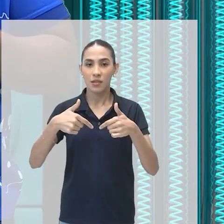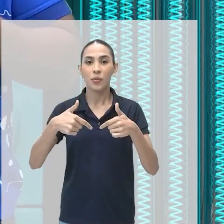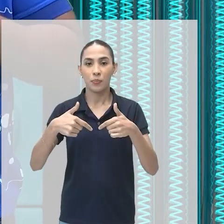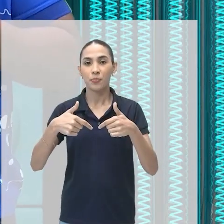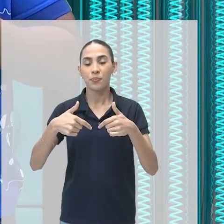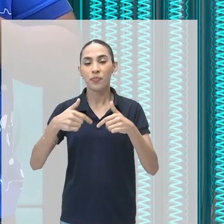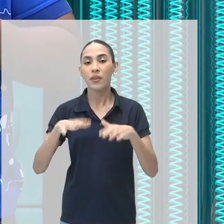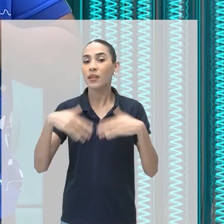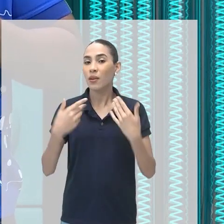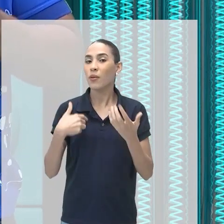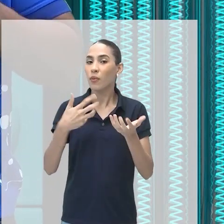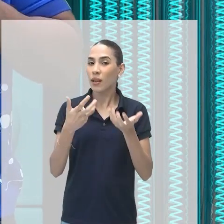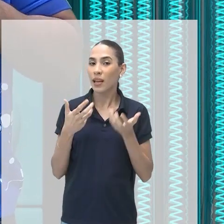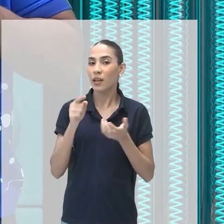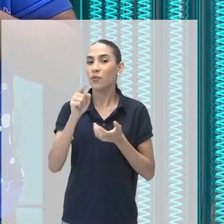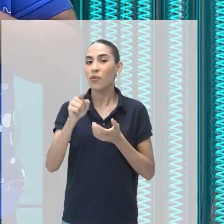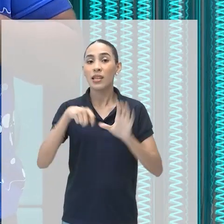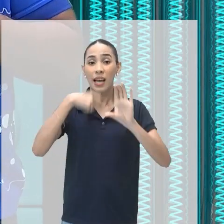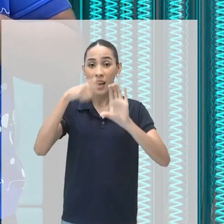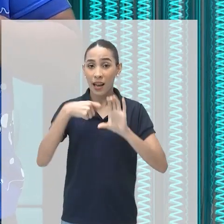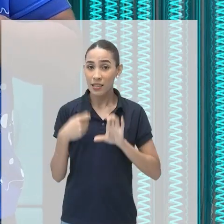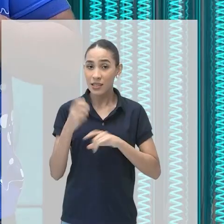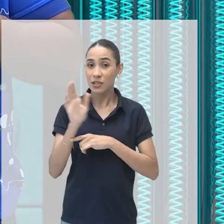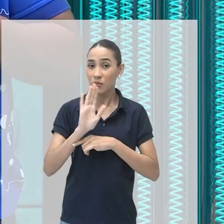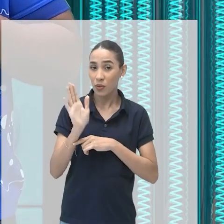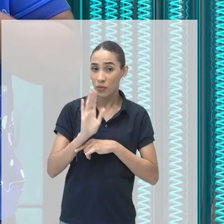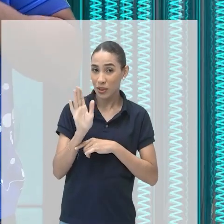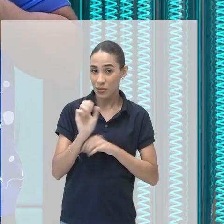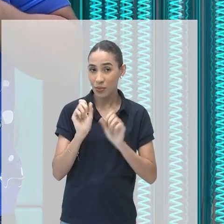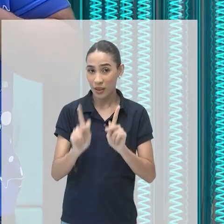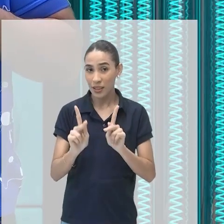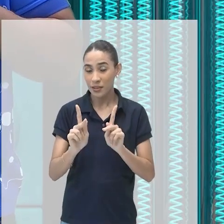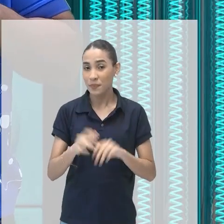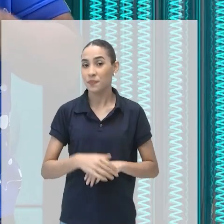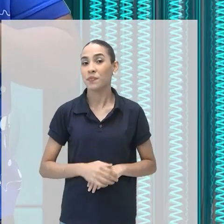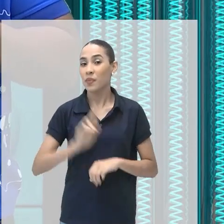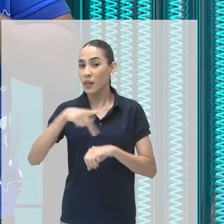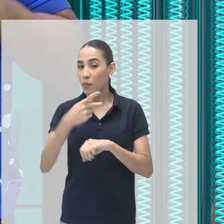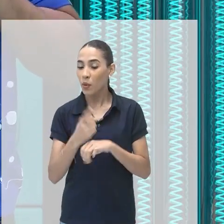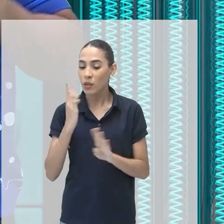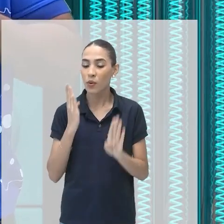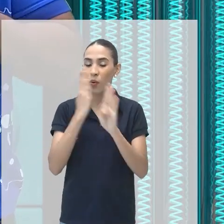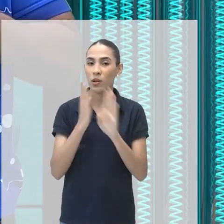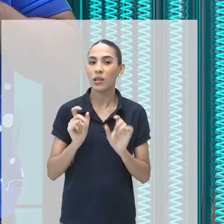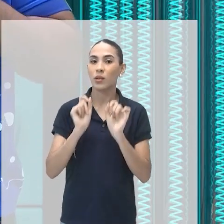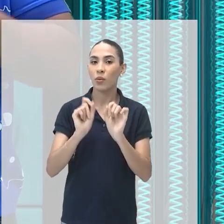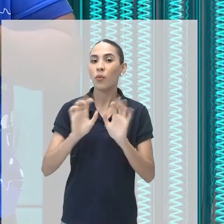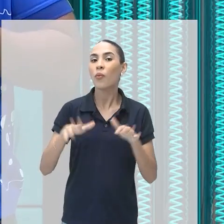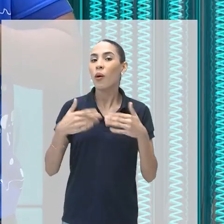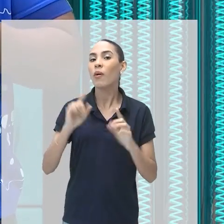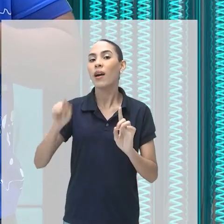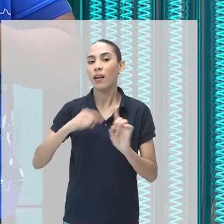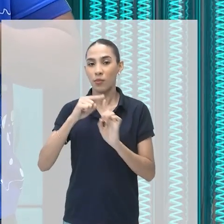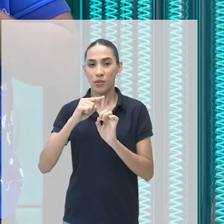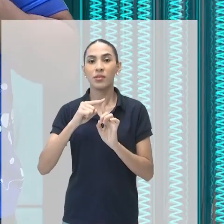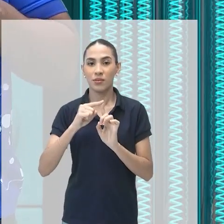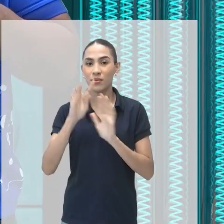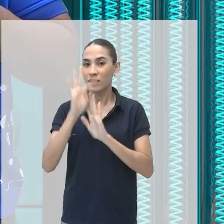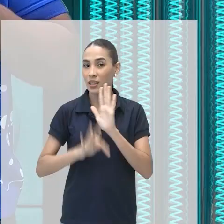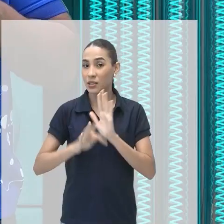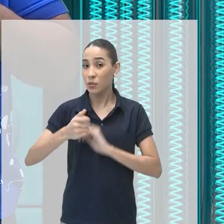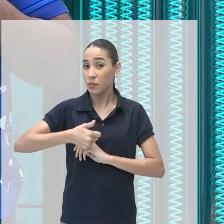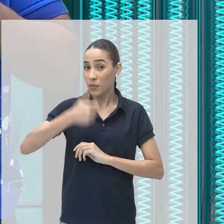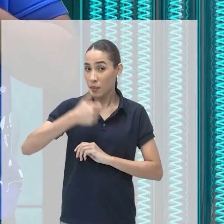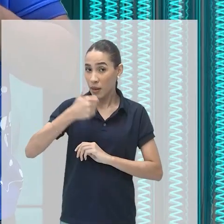determinada ação. Então eu quero que vocês assistam a essa propaganda e descubram qual é a finalidade desse texto.